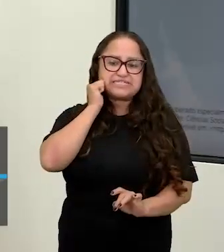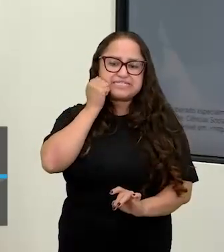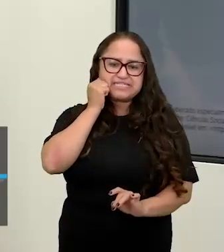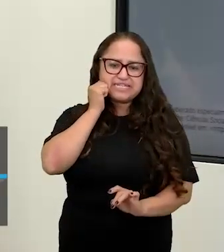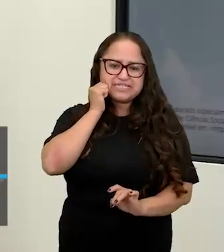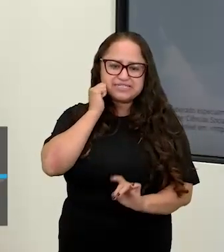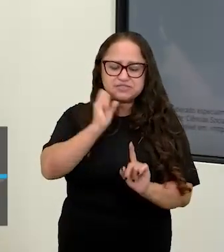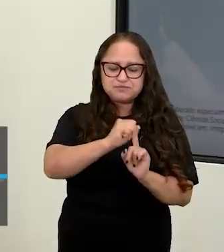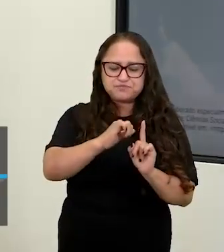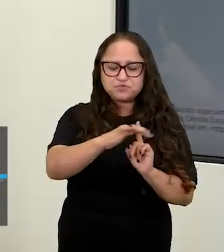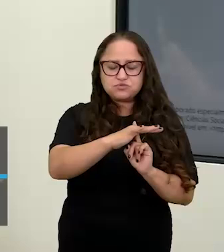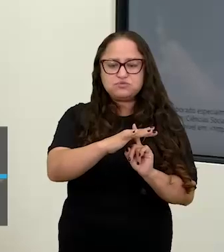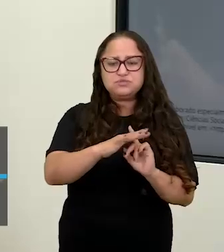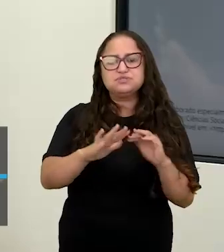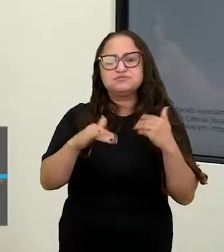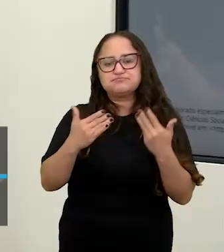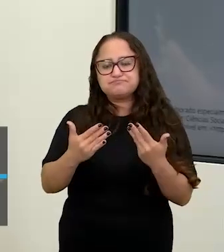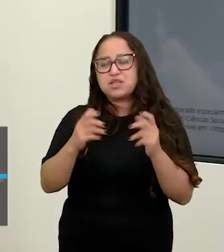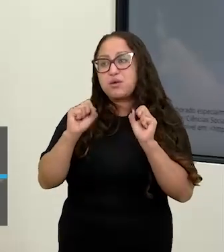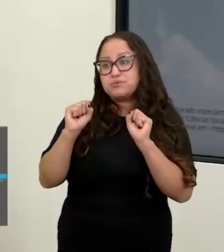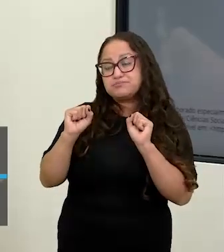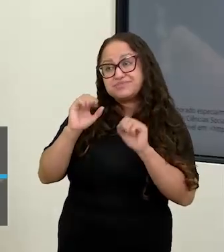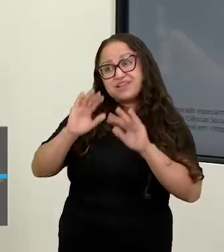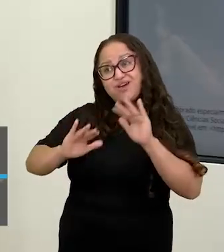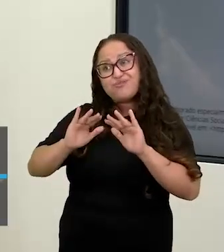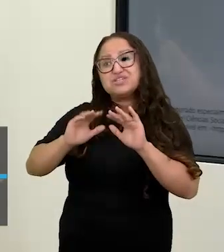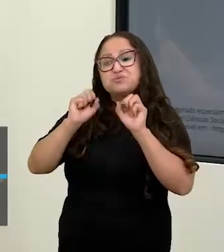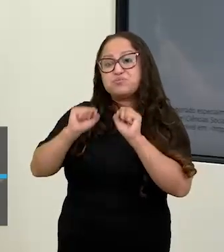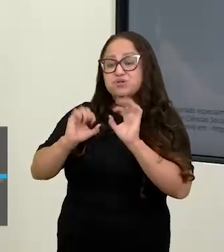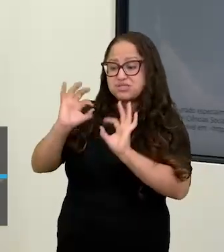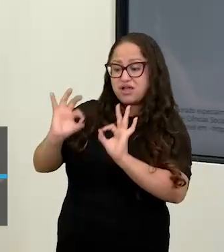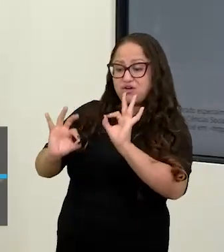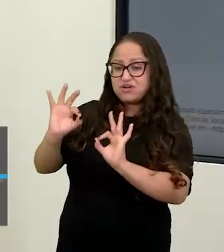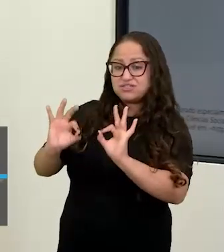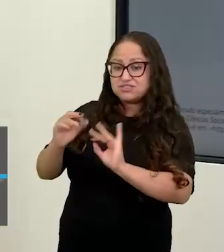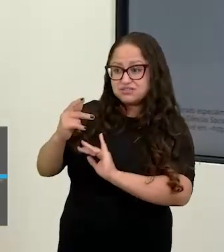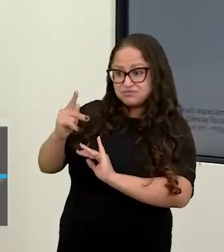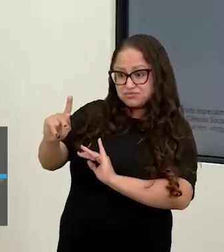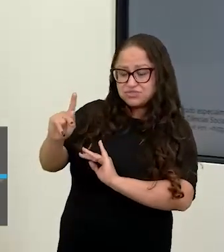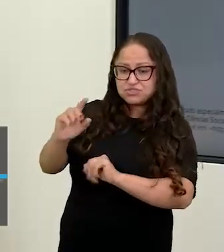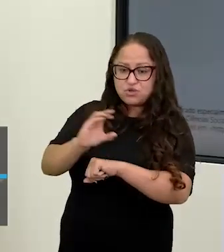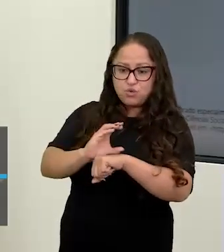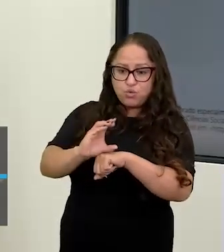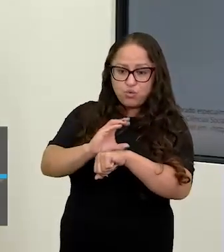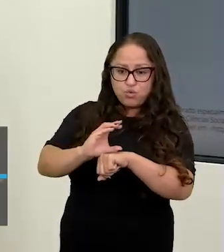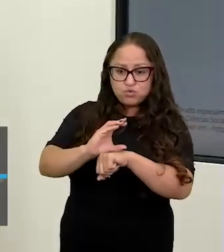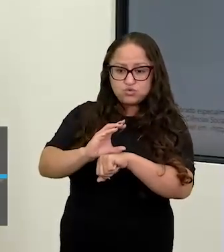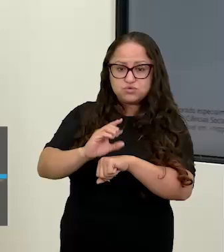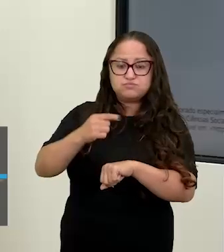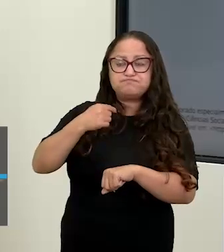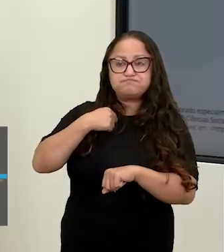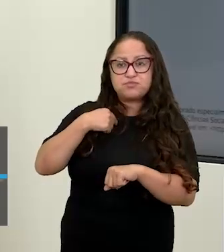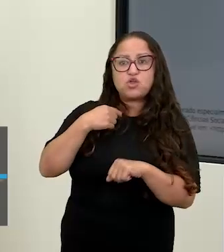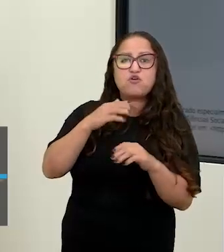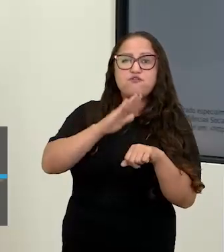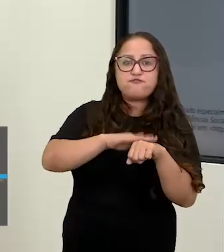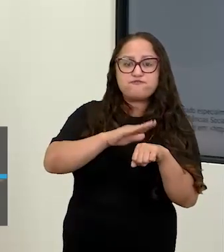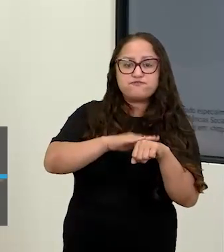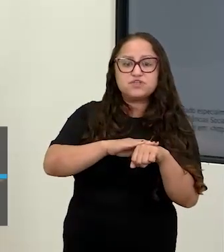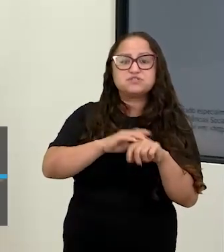Inclusive, acho que talvez possa ter sido assim organizado no seu curso. No que eu fiz, tinha a área de